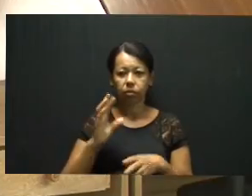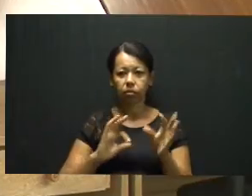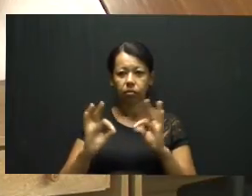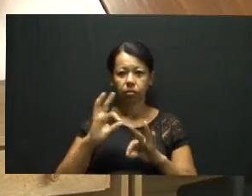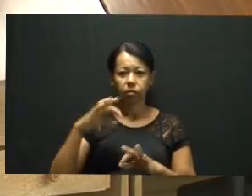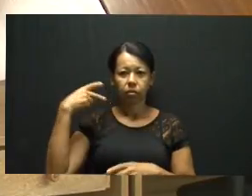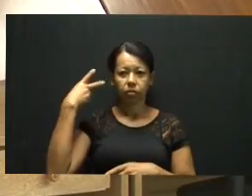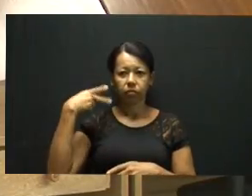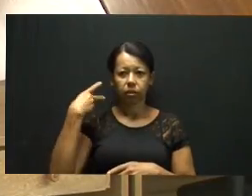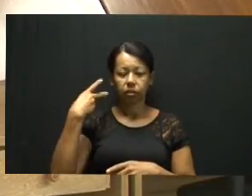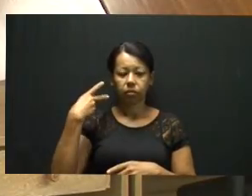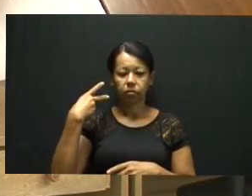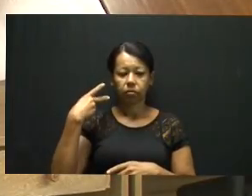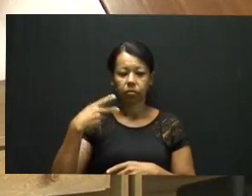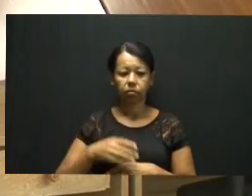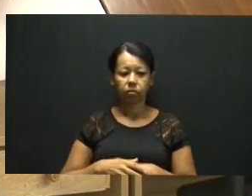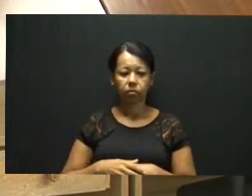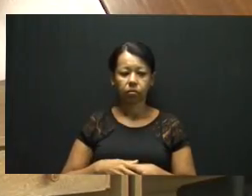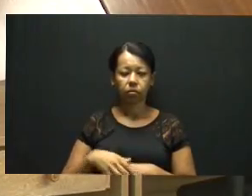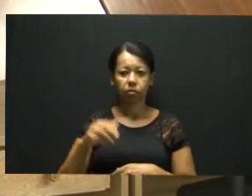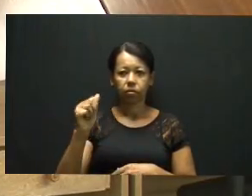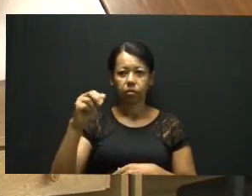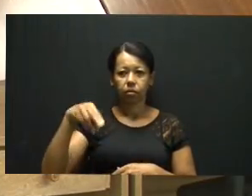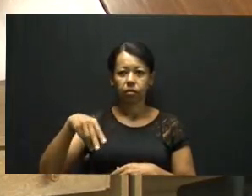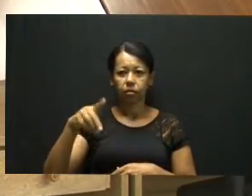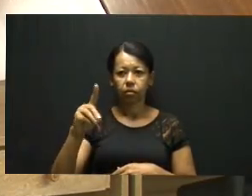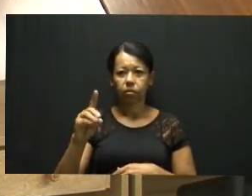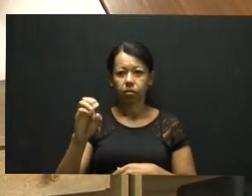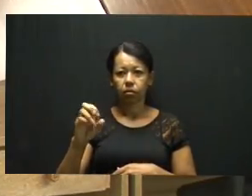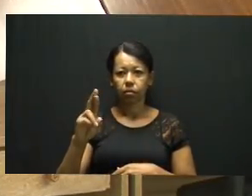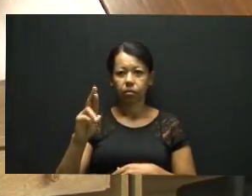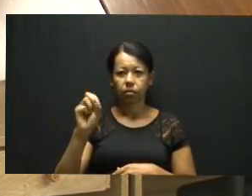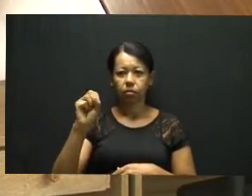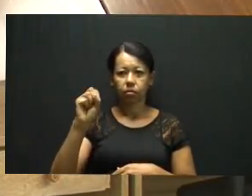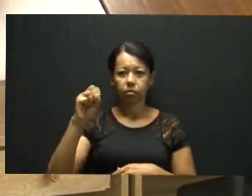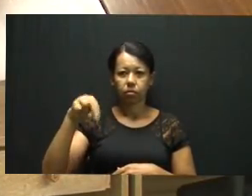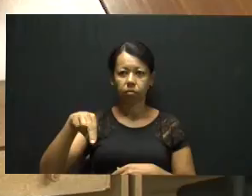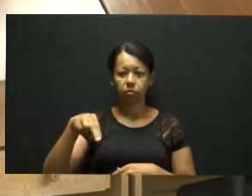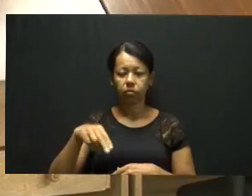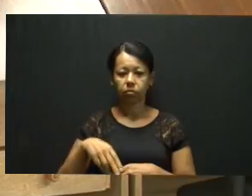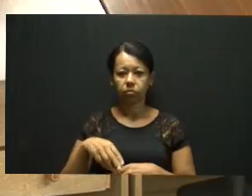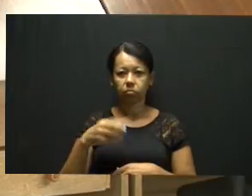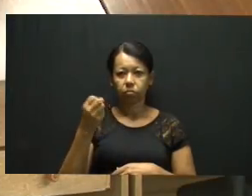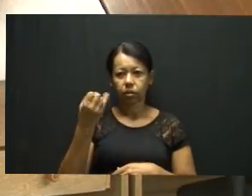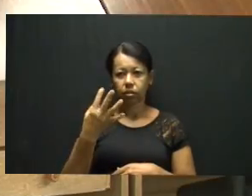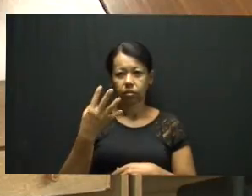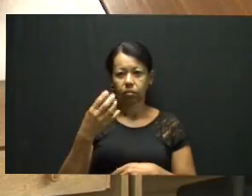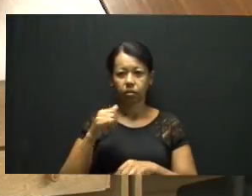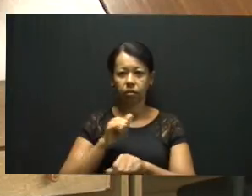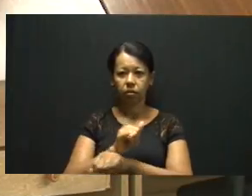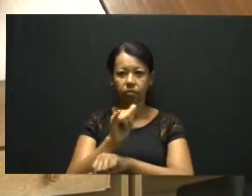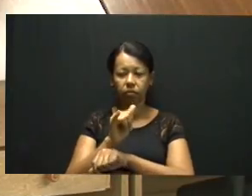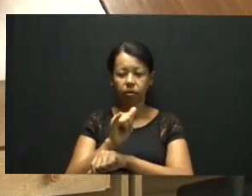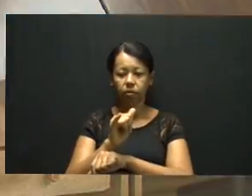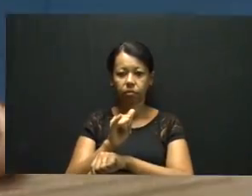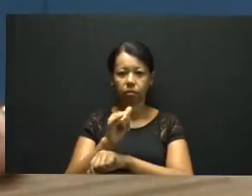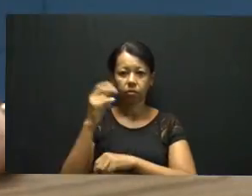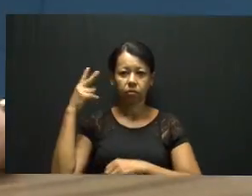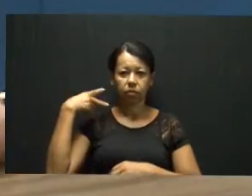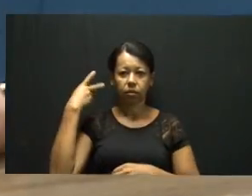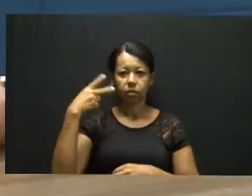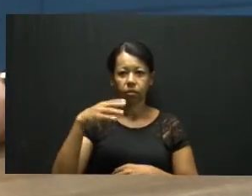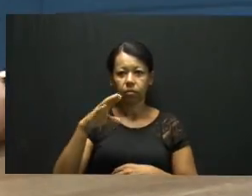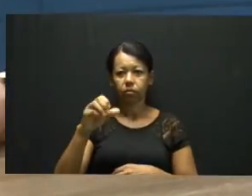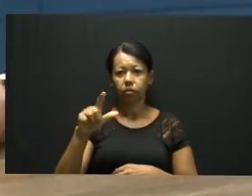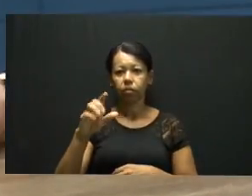ordem do vereador Anderson. Anderson Delana. Justificando a ausência do vereador Kleber do Cavaco por motivos de